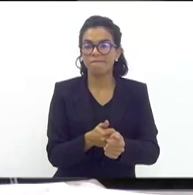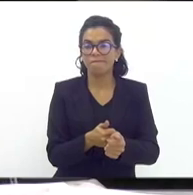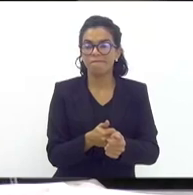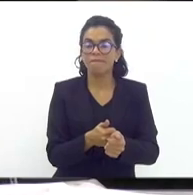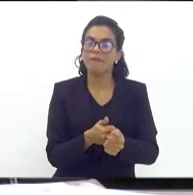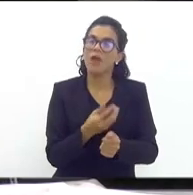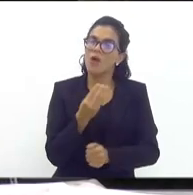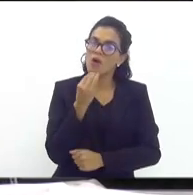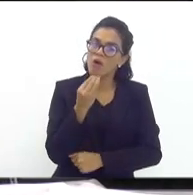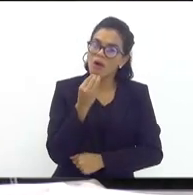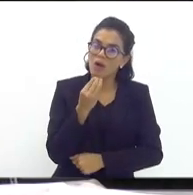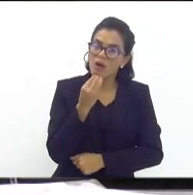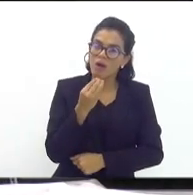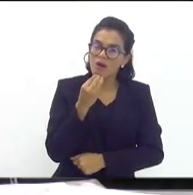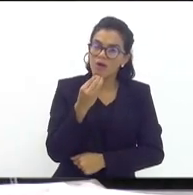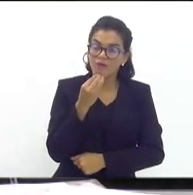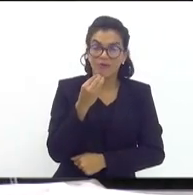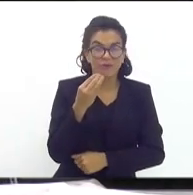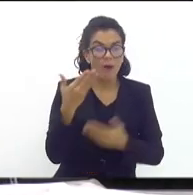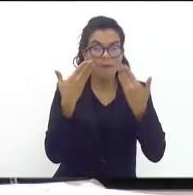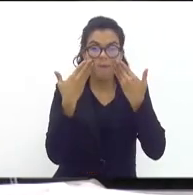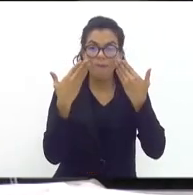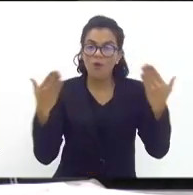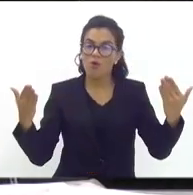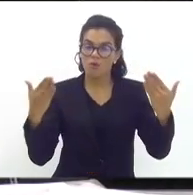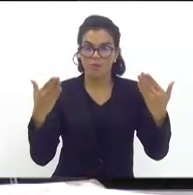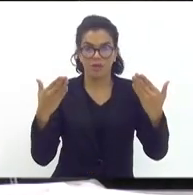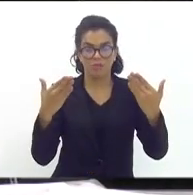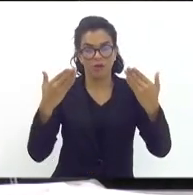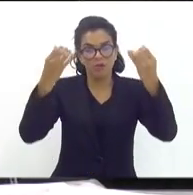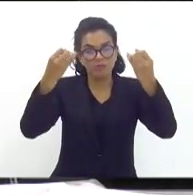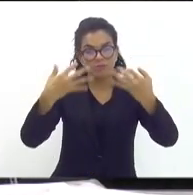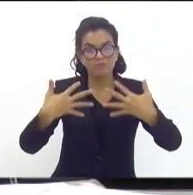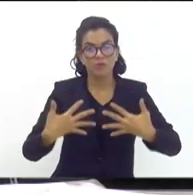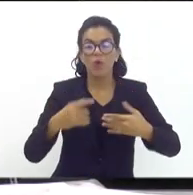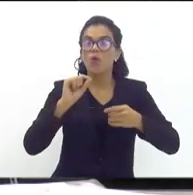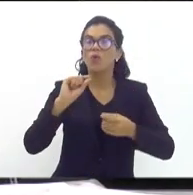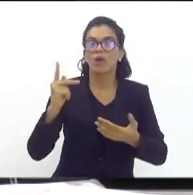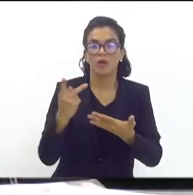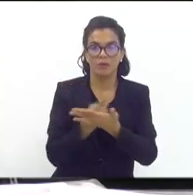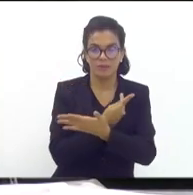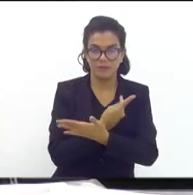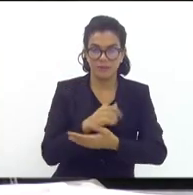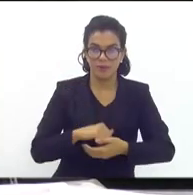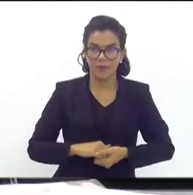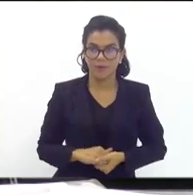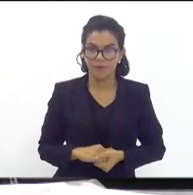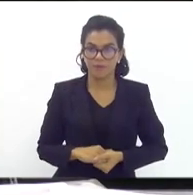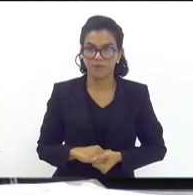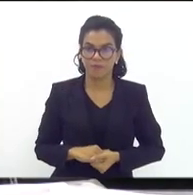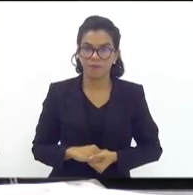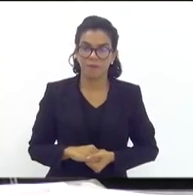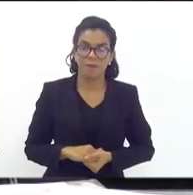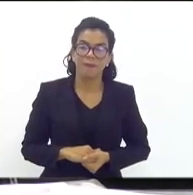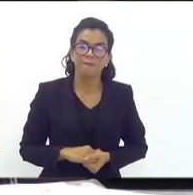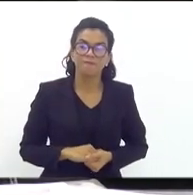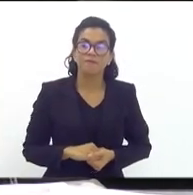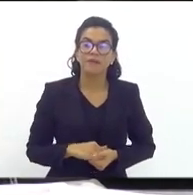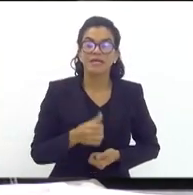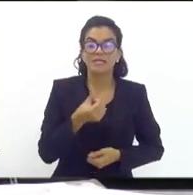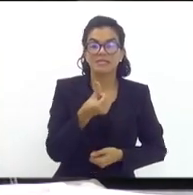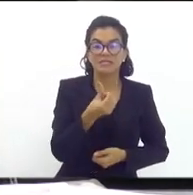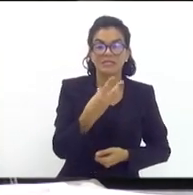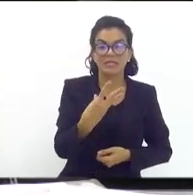é uma oportunidade até que eu tenho pública de me manifestar em relação ao que aconteceu hoje faz